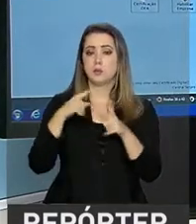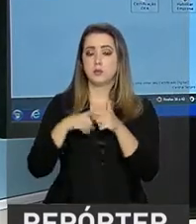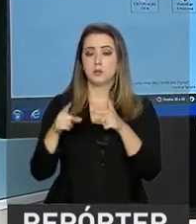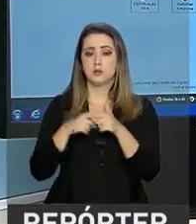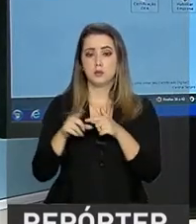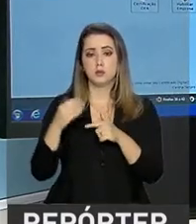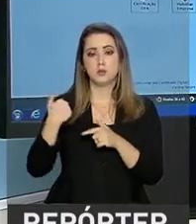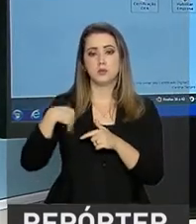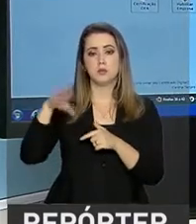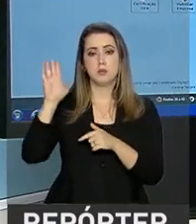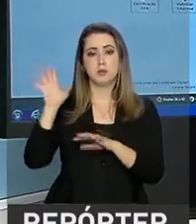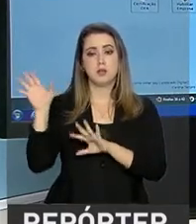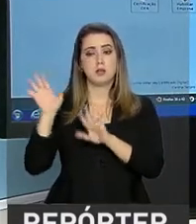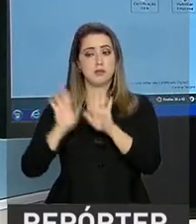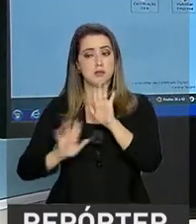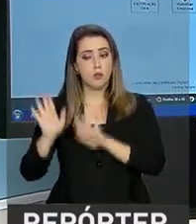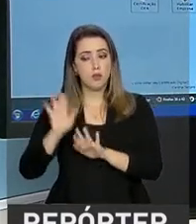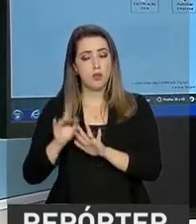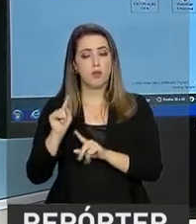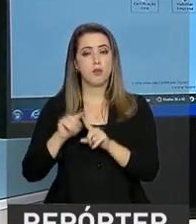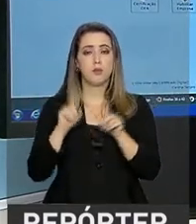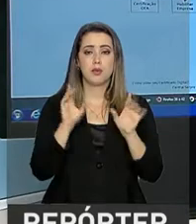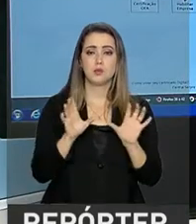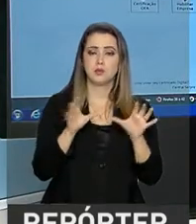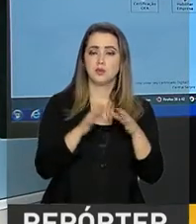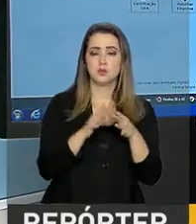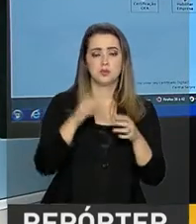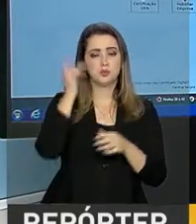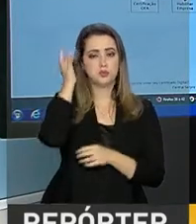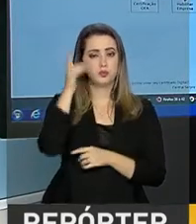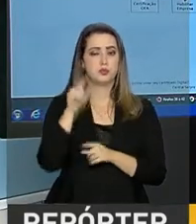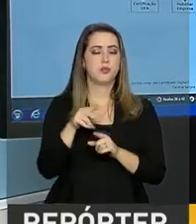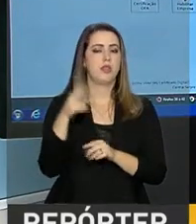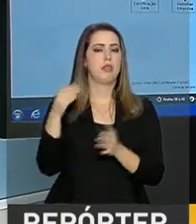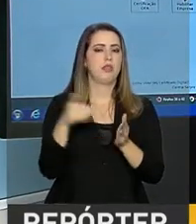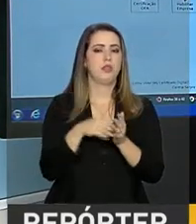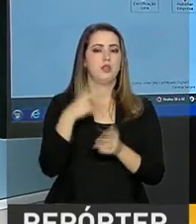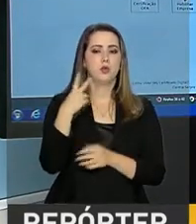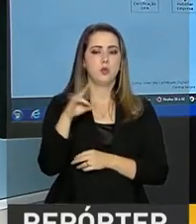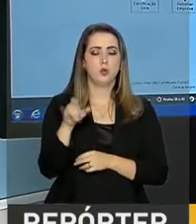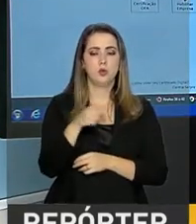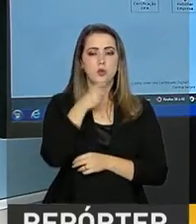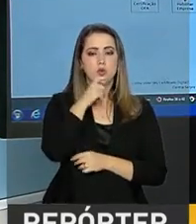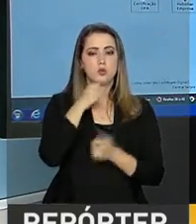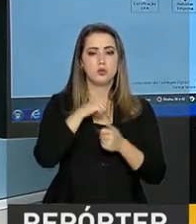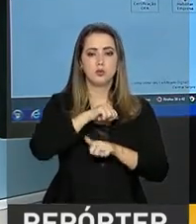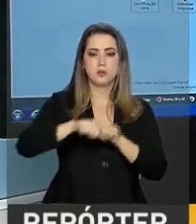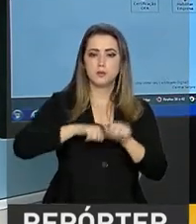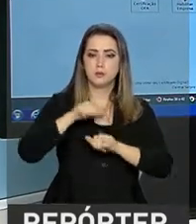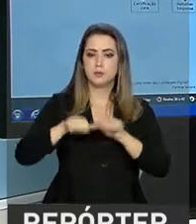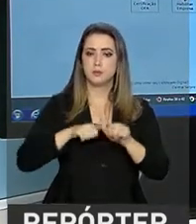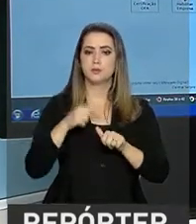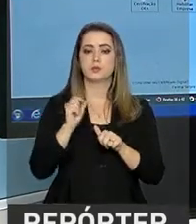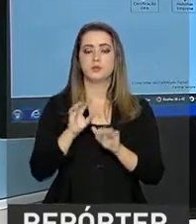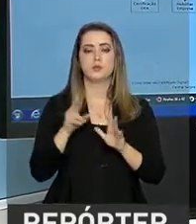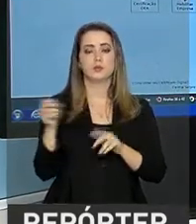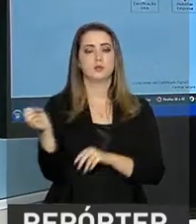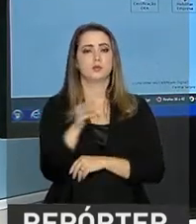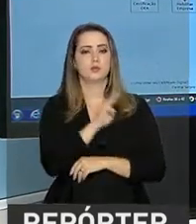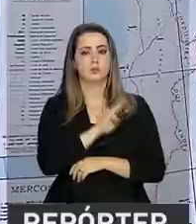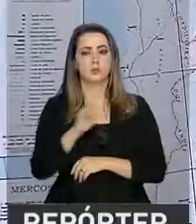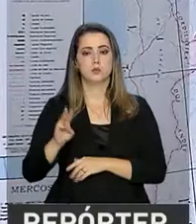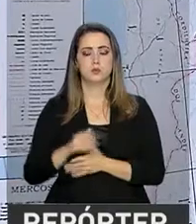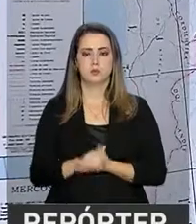receberam mais atenção os exportadores têm até o dia 2 de julho para migrar completamente para o novo